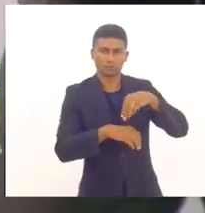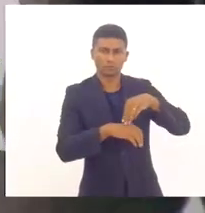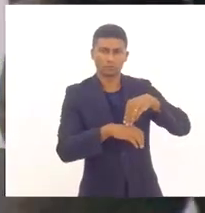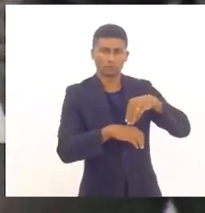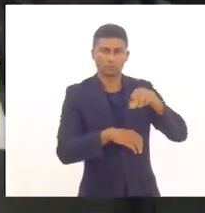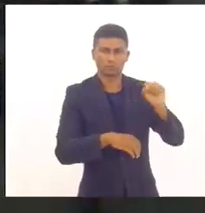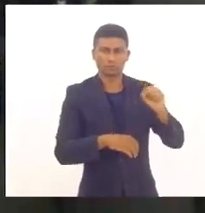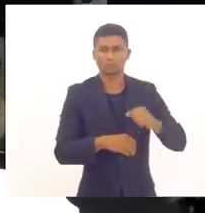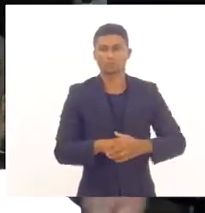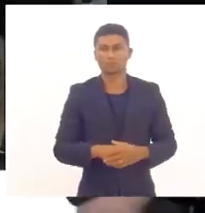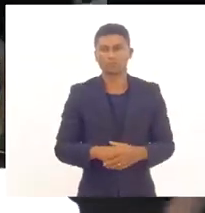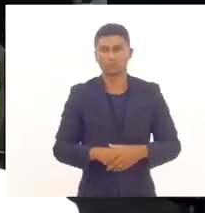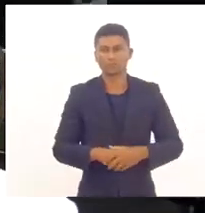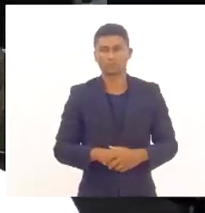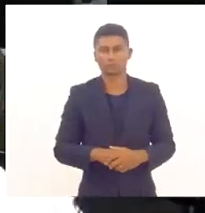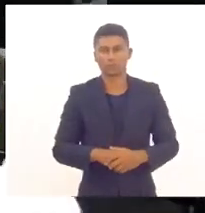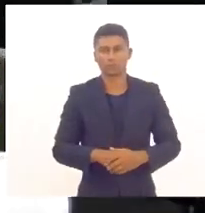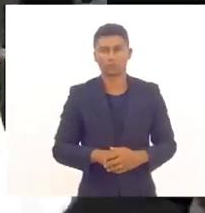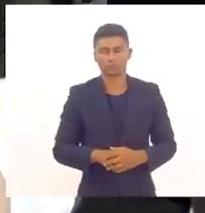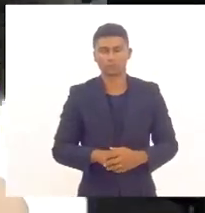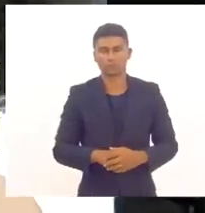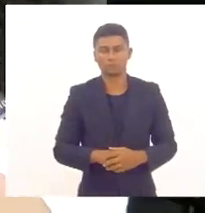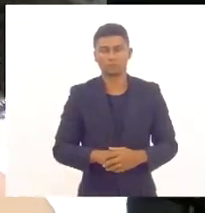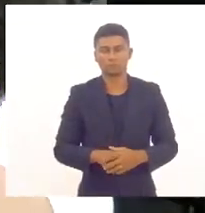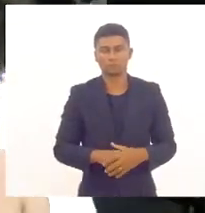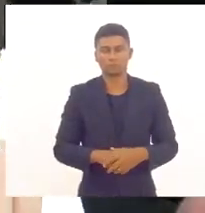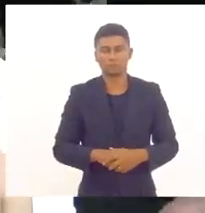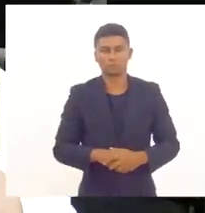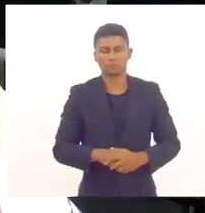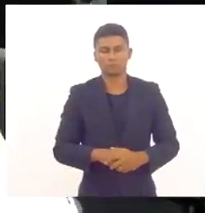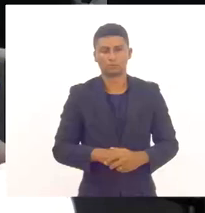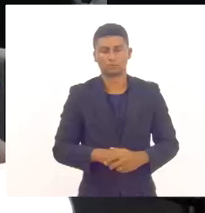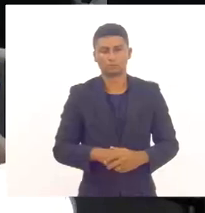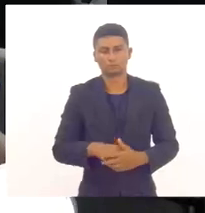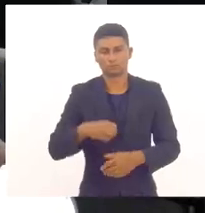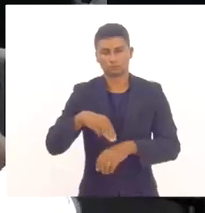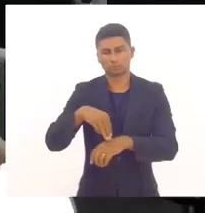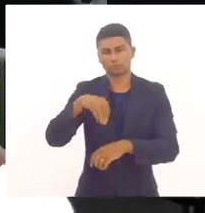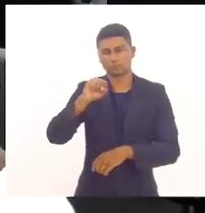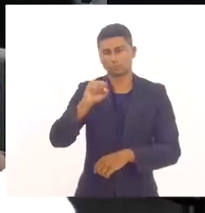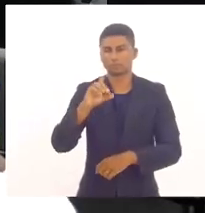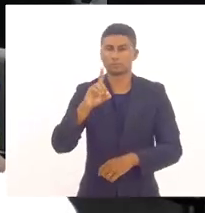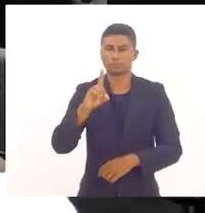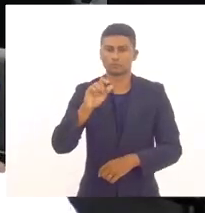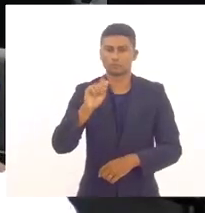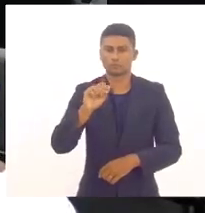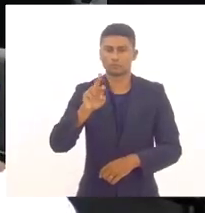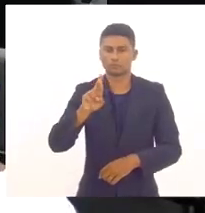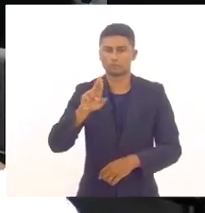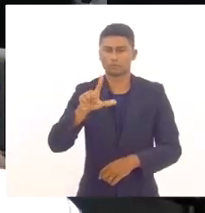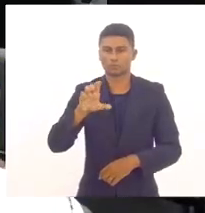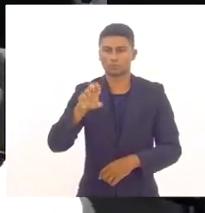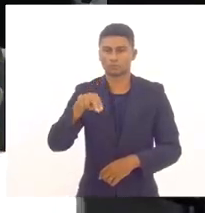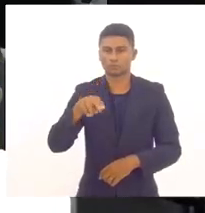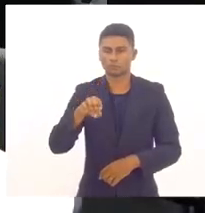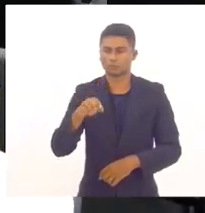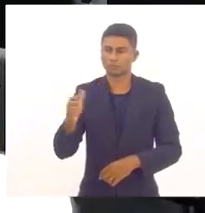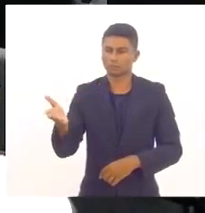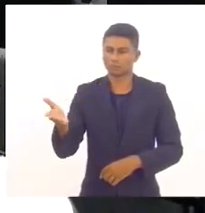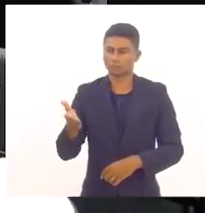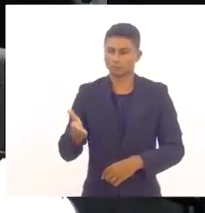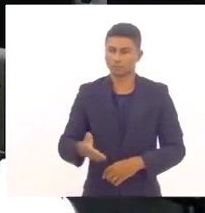Presidente, obrigado. A contramestra Celi. A mestra Darlene, que foi citada